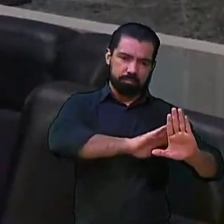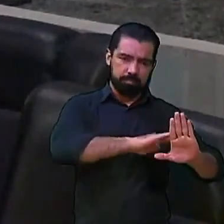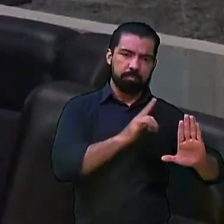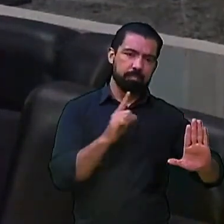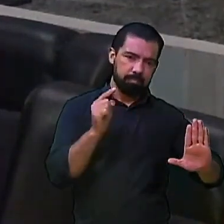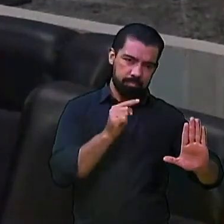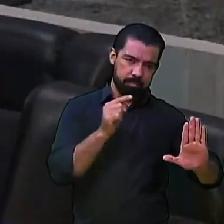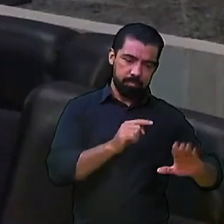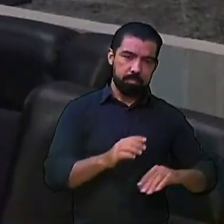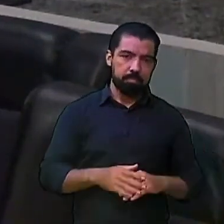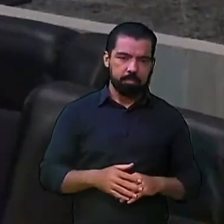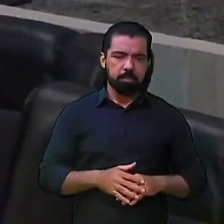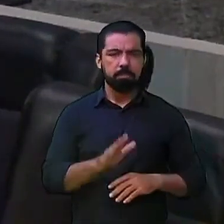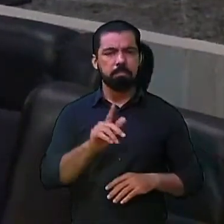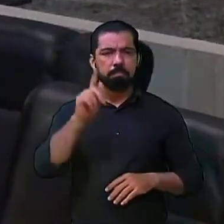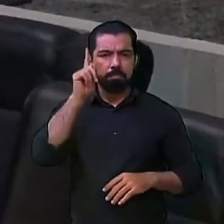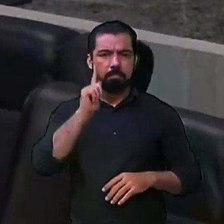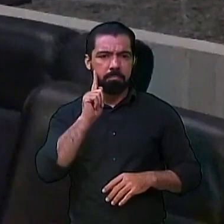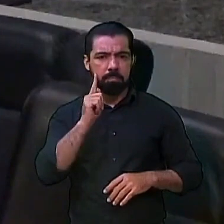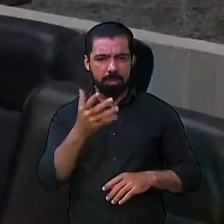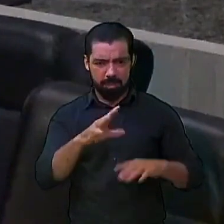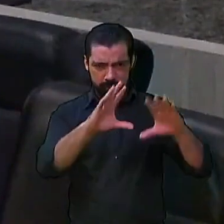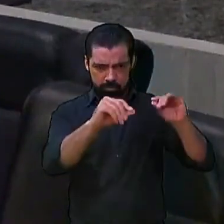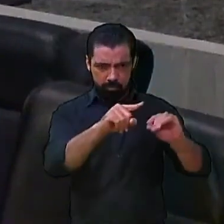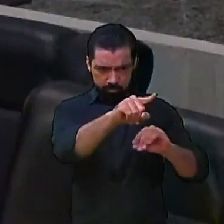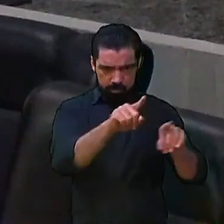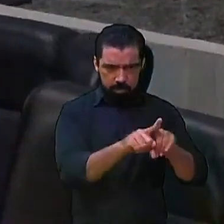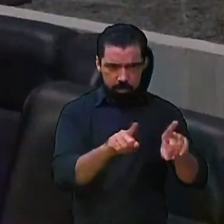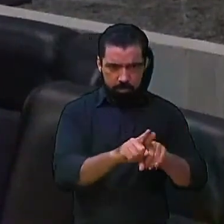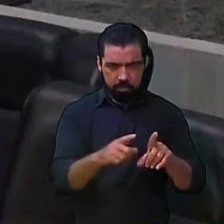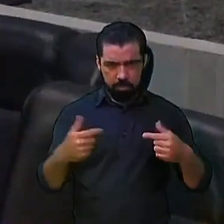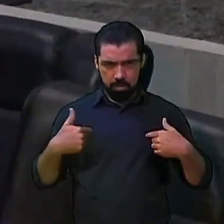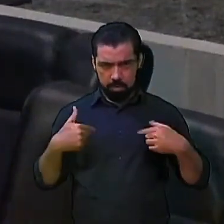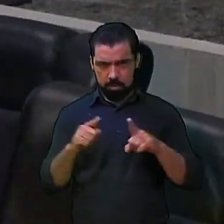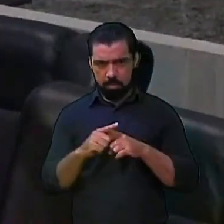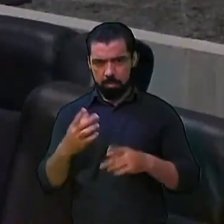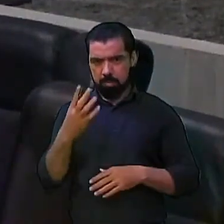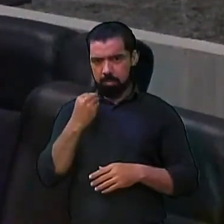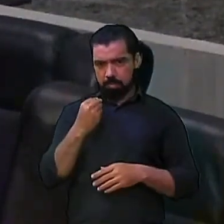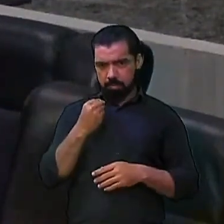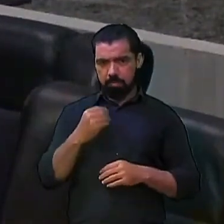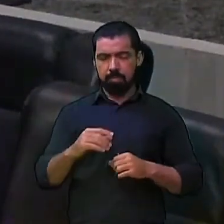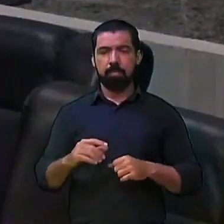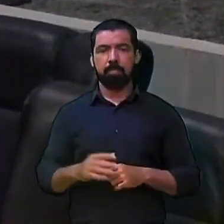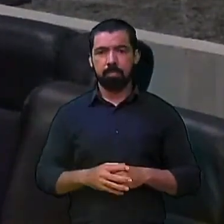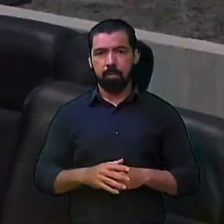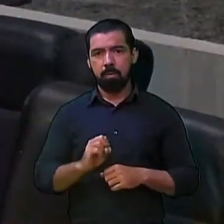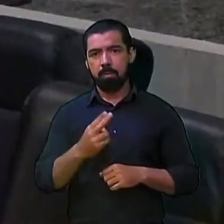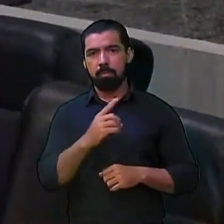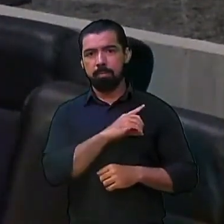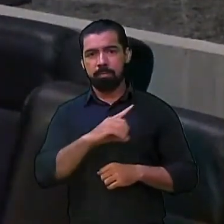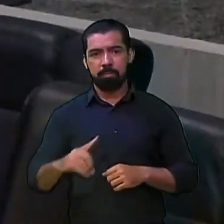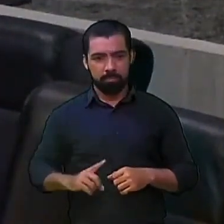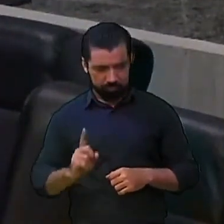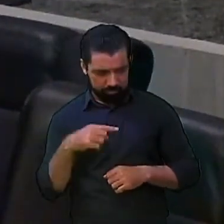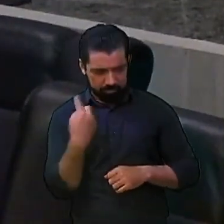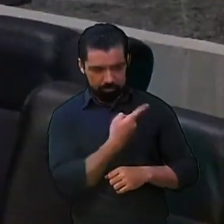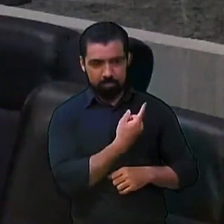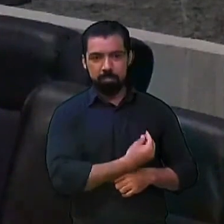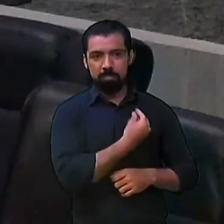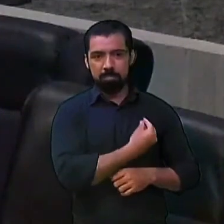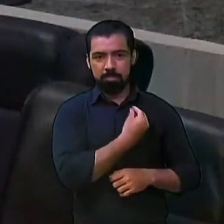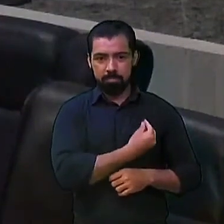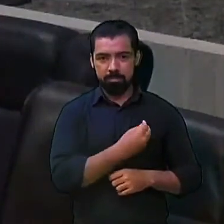deputado Queiroz, que vão querer lhe calar? Vão querer me calar? Vão querer calar os deputados que não estão aqui?